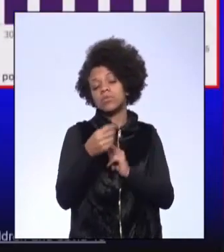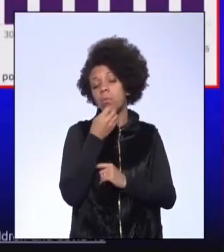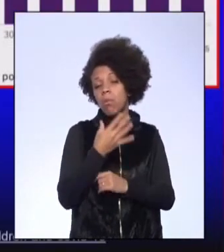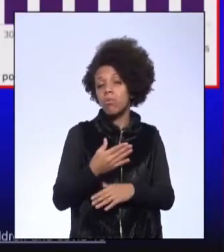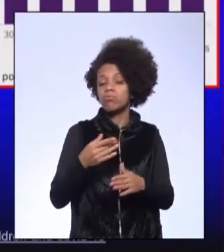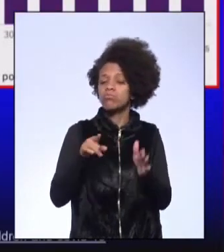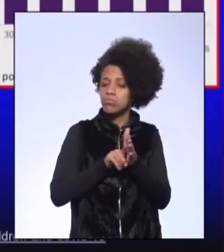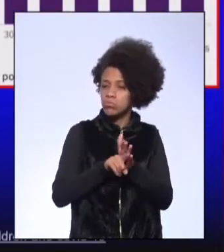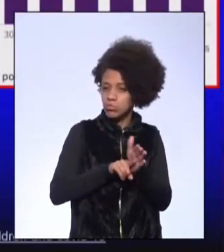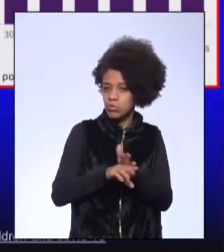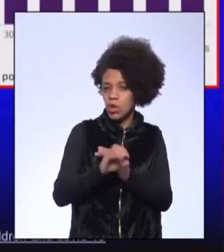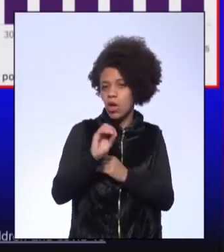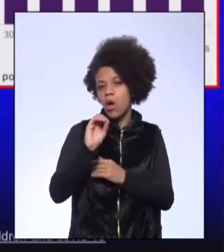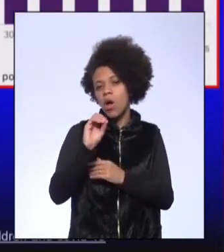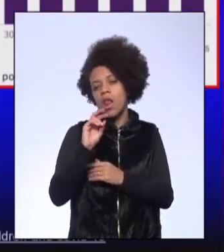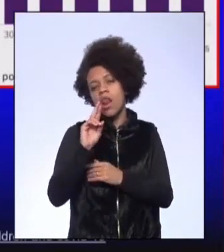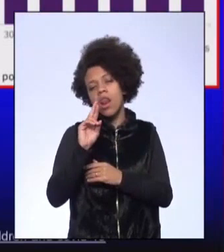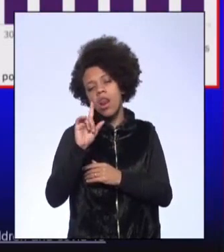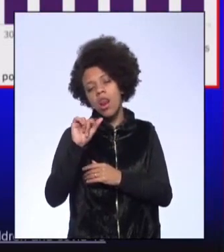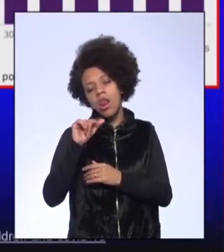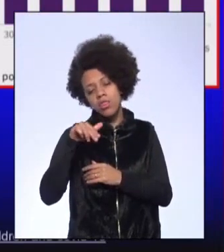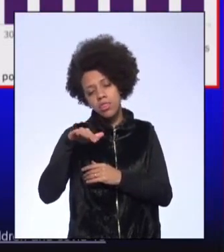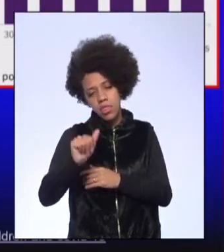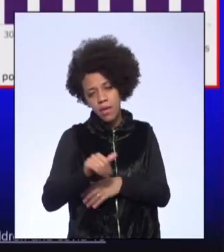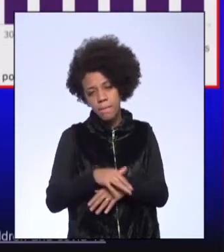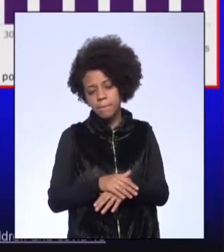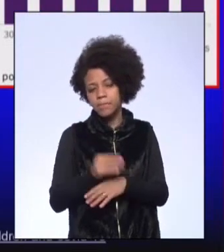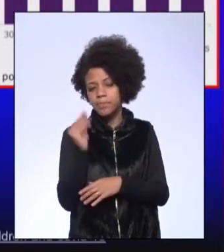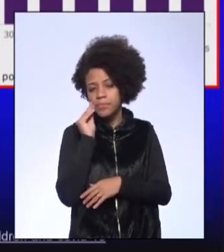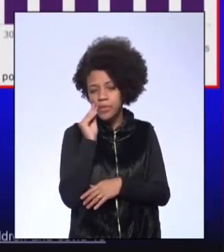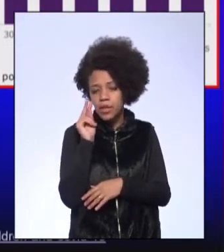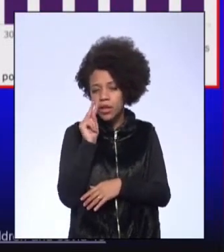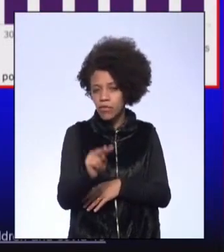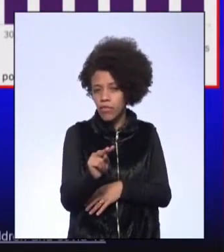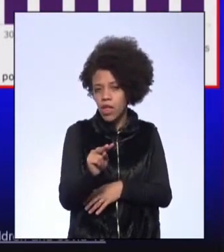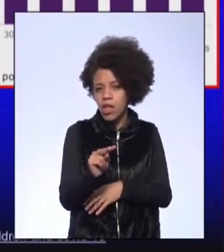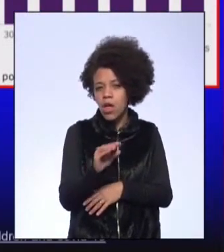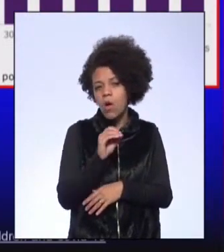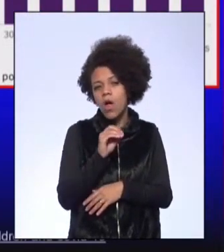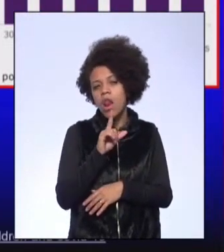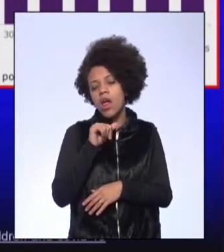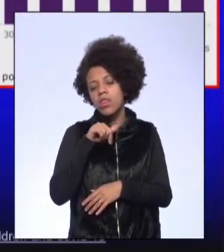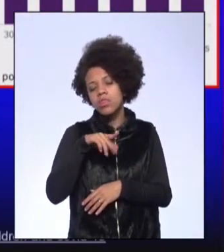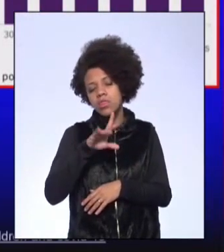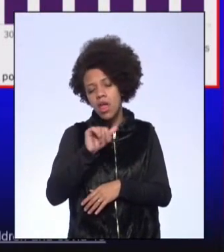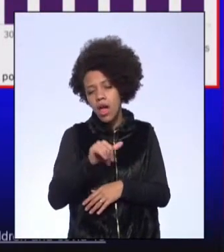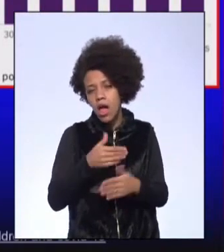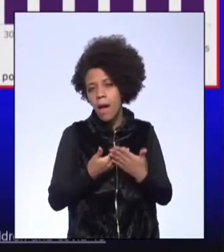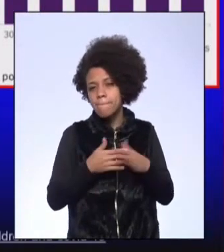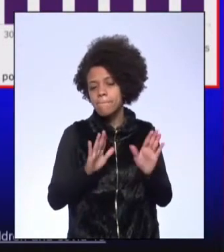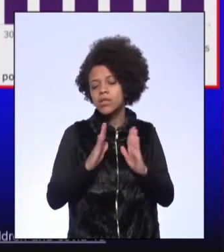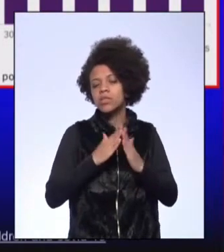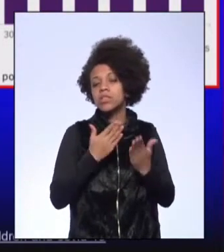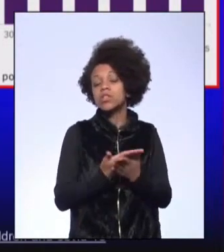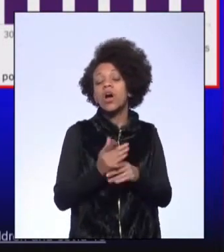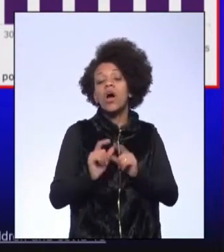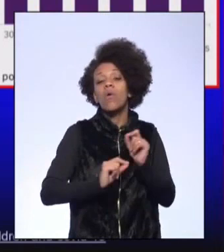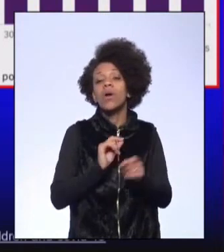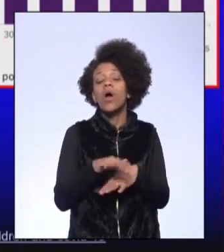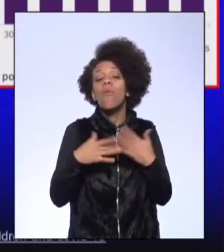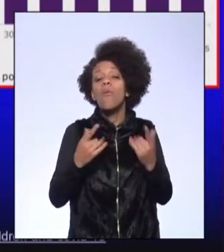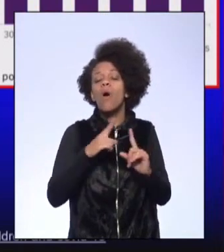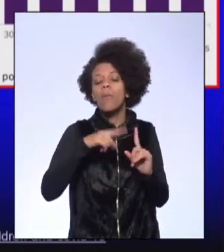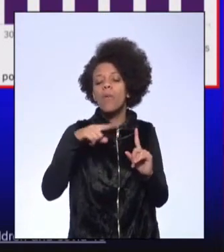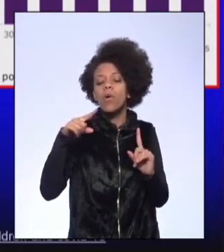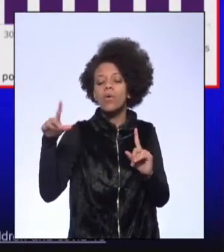da Holanda. Aqui, o que eles tentaram ver, ainda na Holanda, após a reabertura das escolas, era qual era o grau